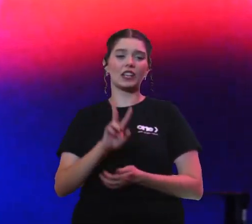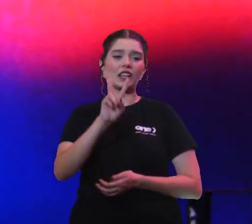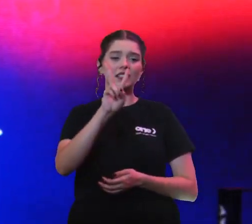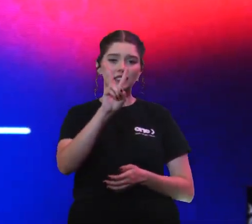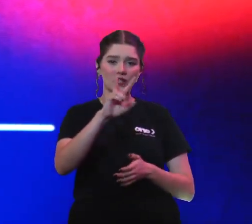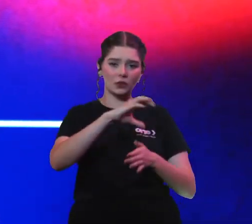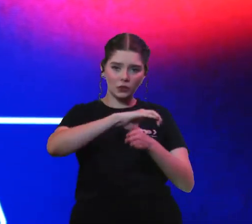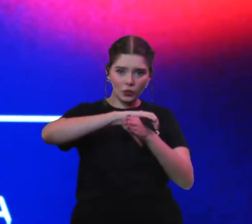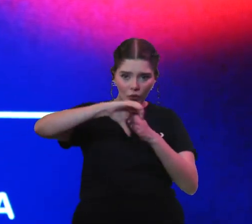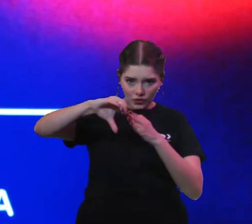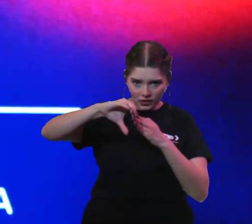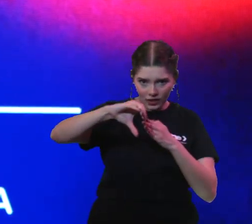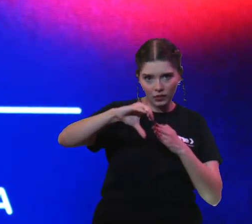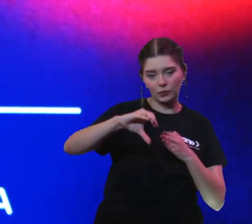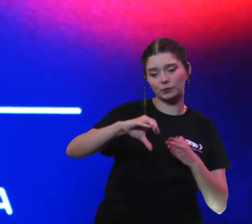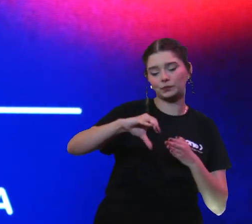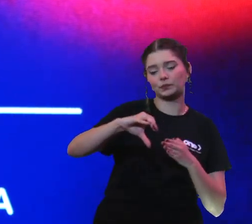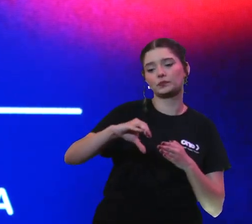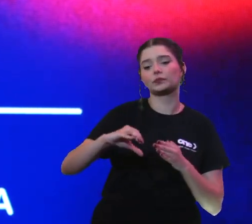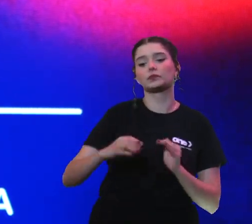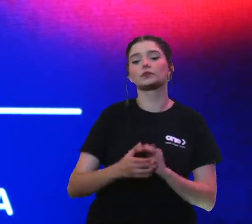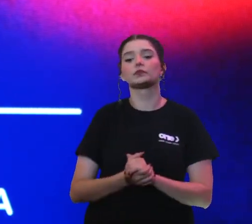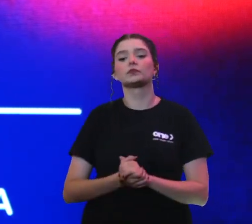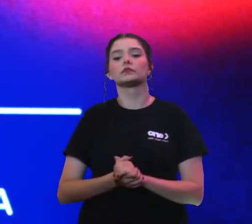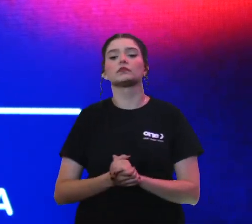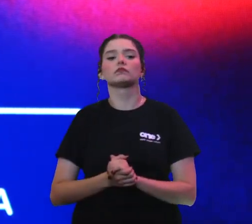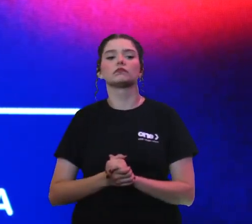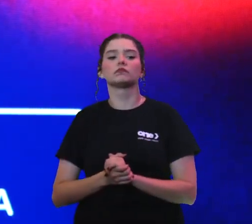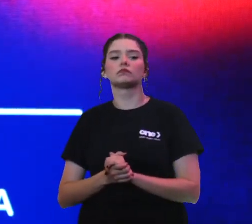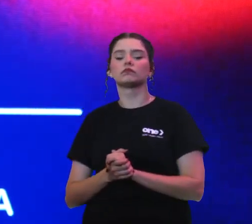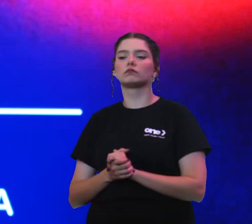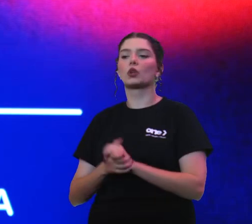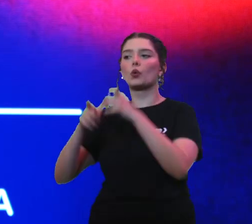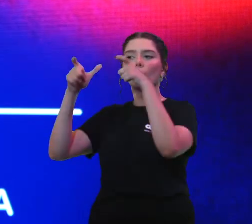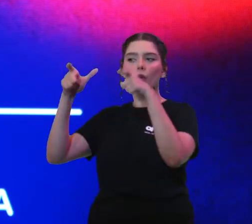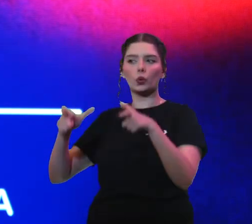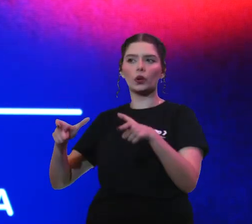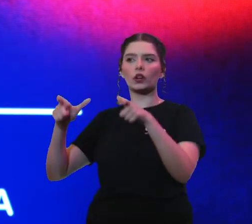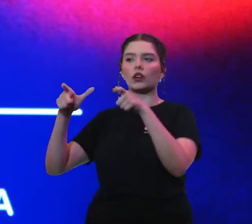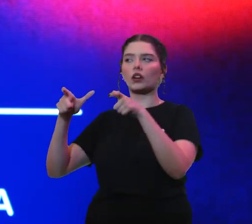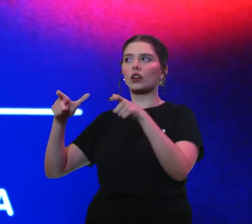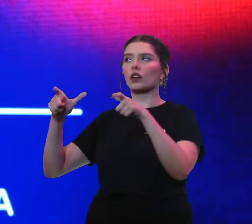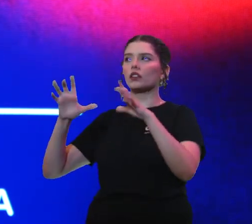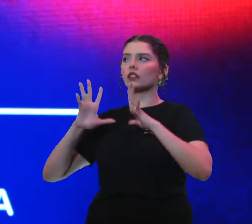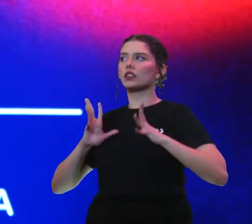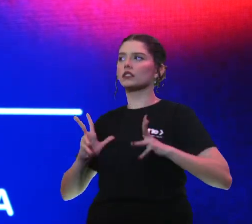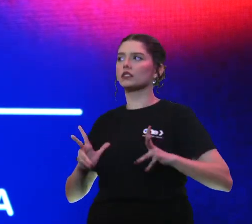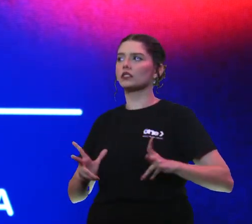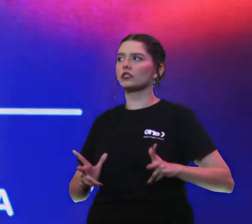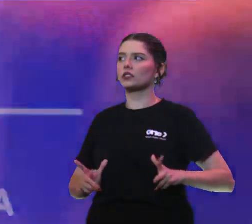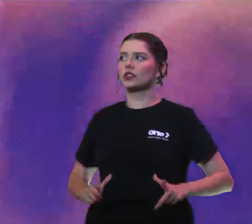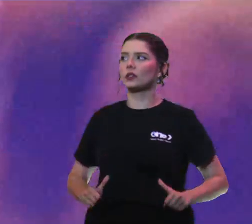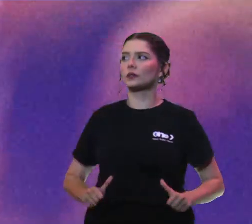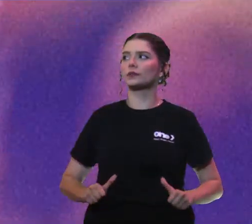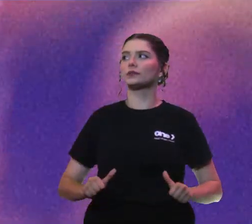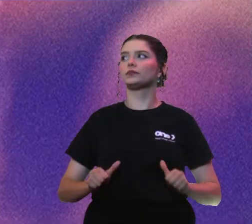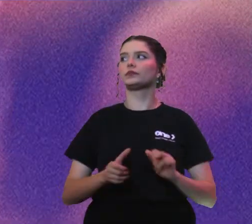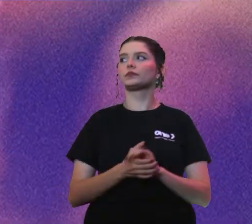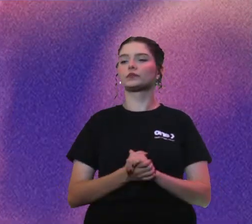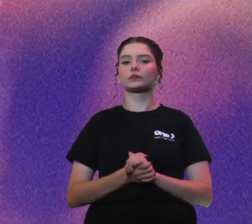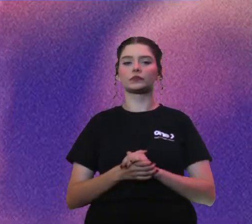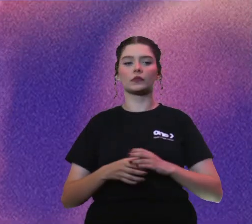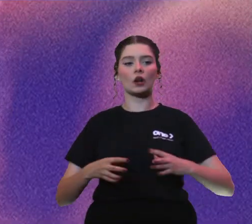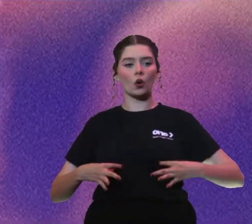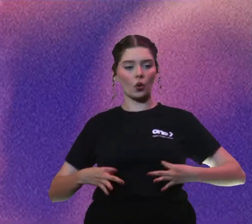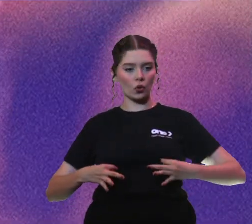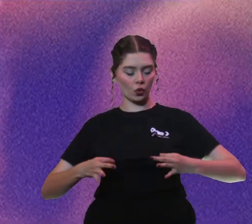dar sequência na mensagem, o armário da santidade. A sequência do versículo 18 vai dizer, e